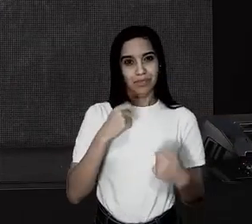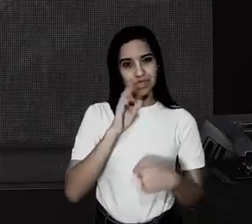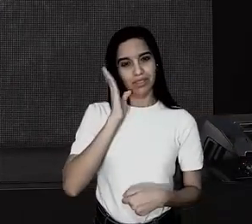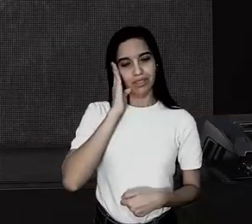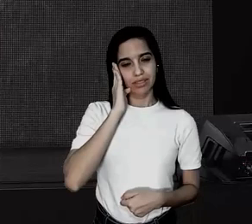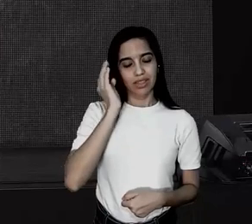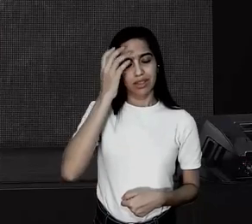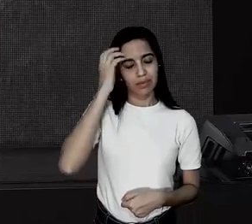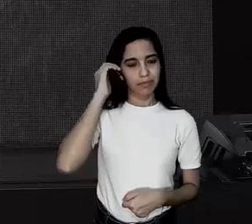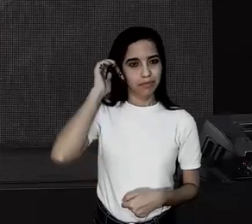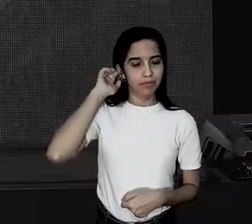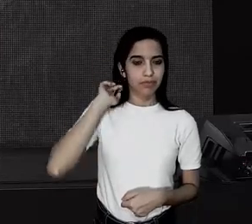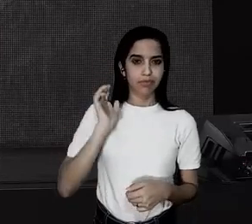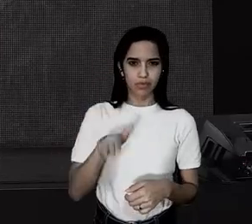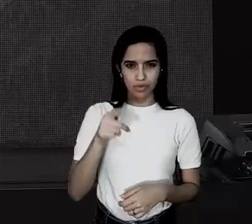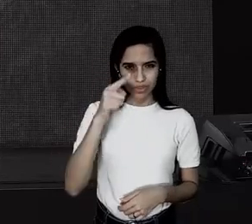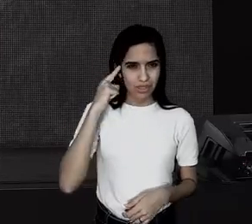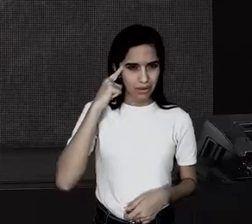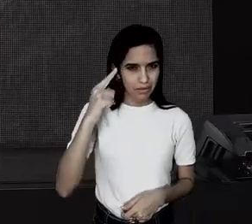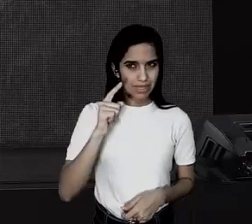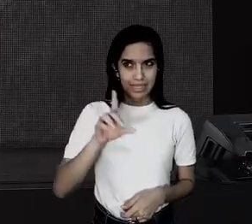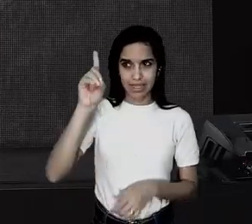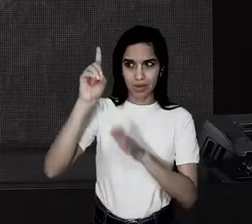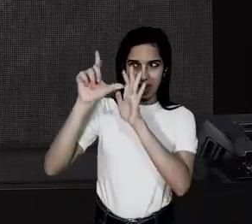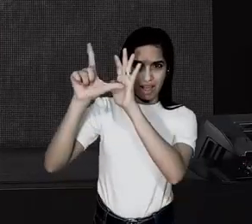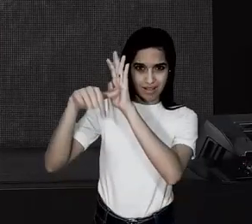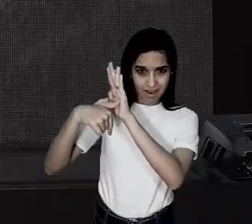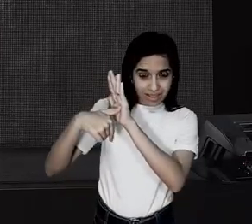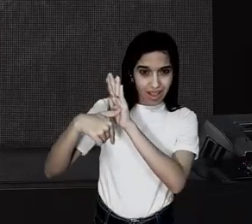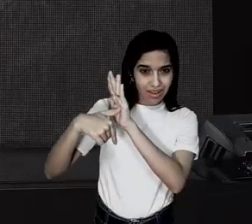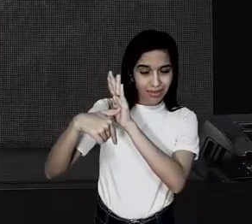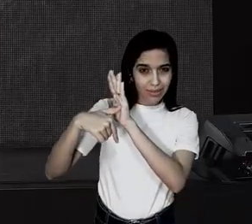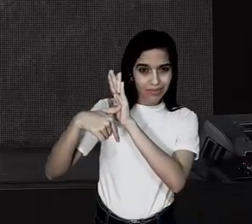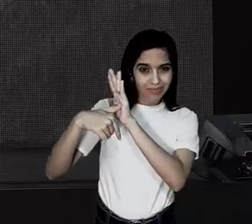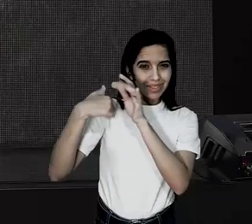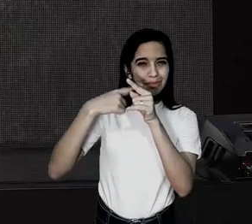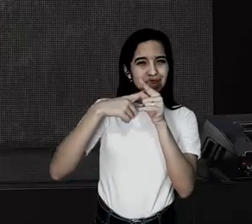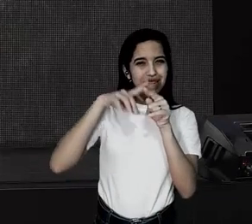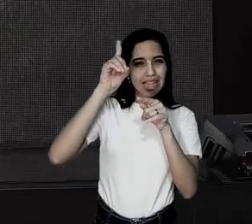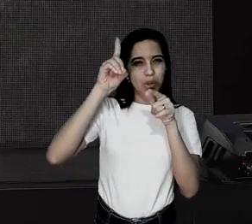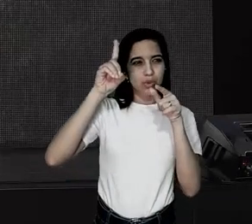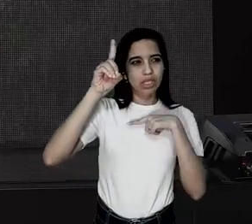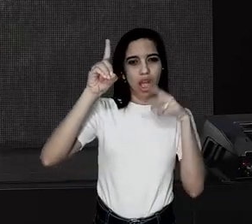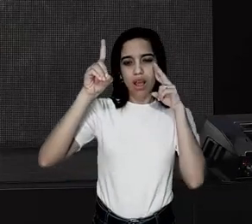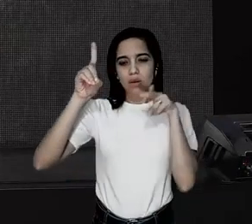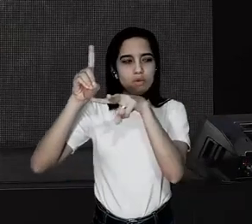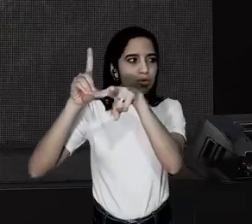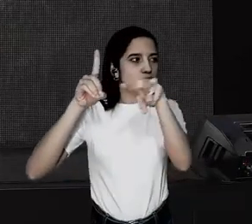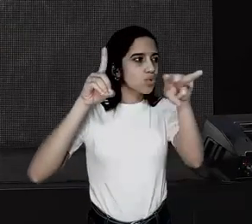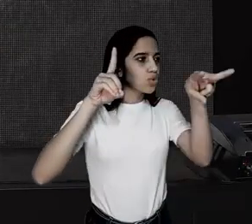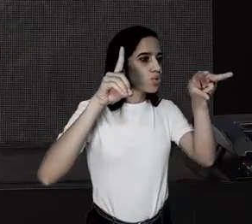saber, quando você acha que Deus está atrasado na sua vida, é que Deus tem um panorama completo